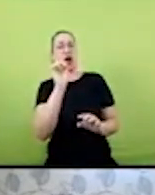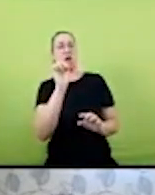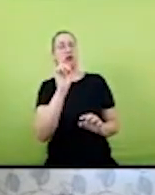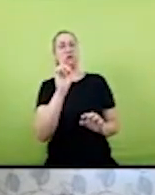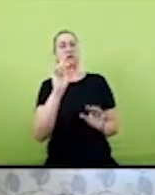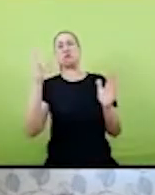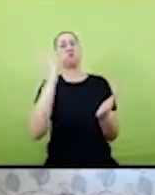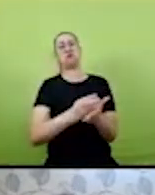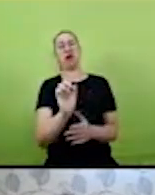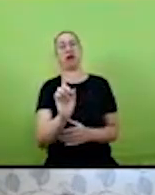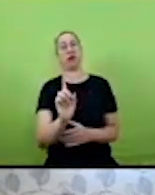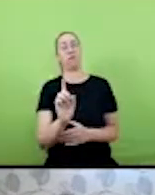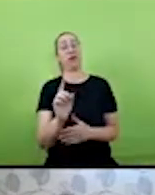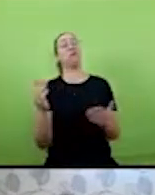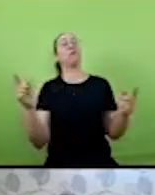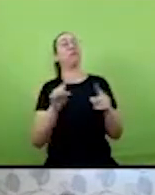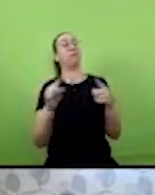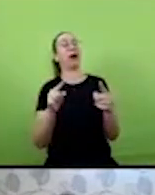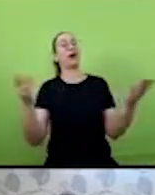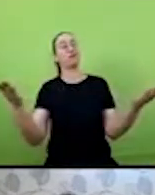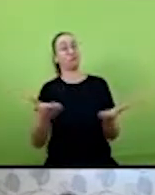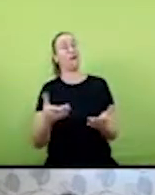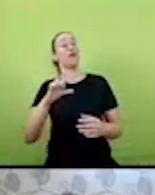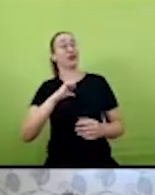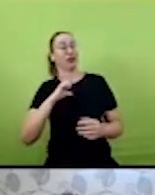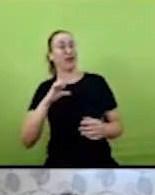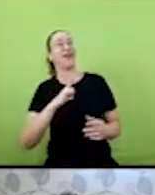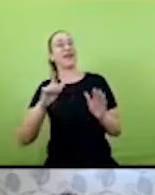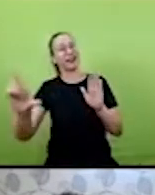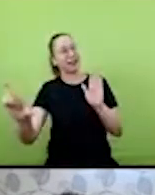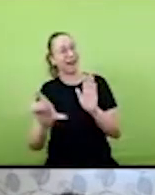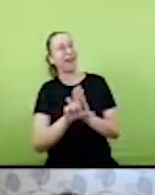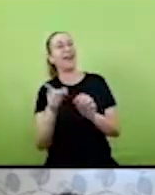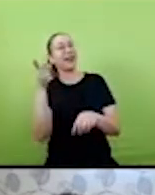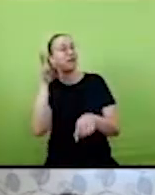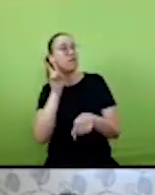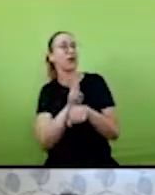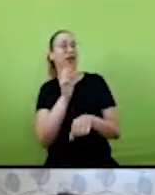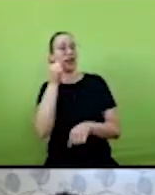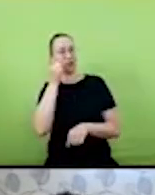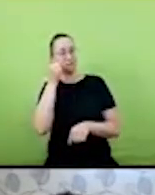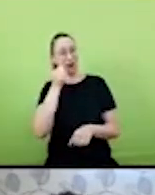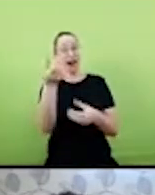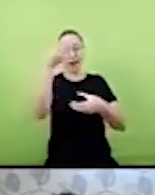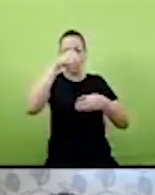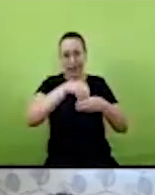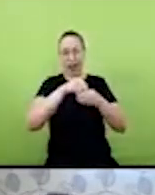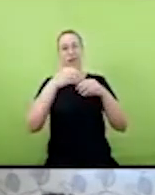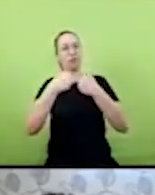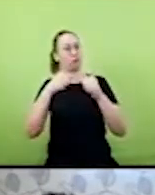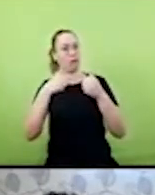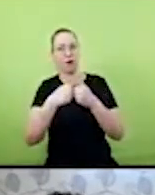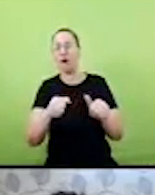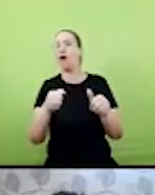que prevê aí como violência a importunação dentro do ônibus, na rua, né, durante